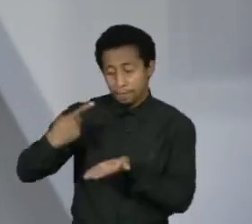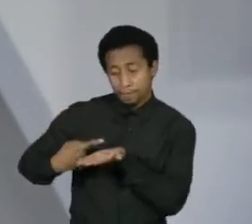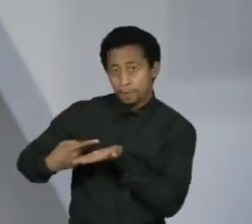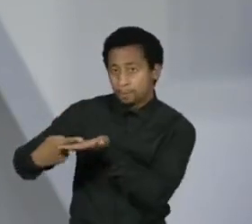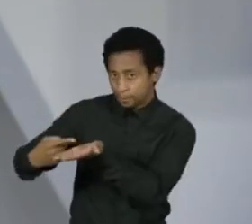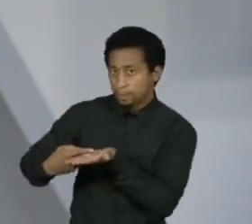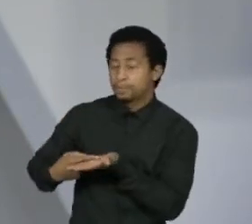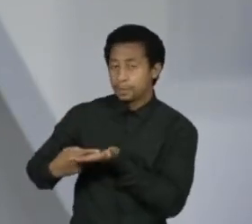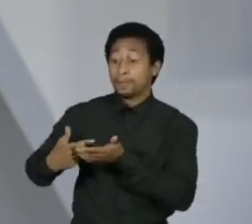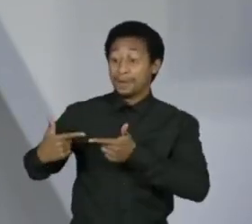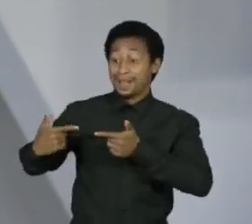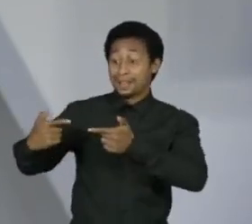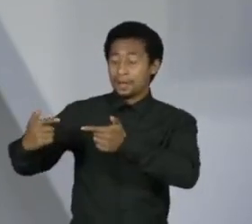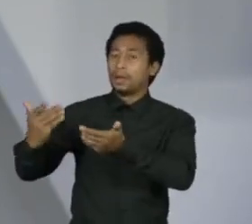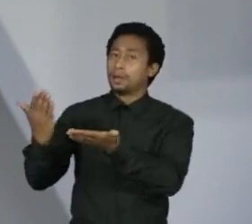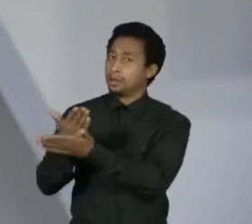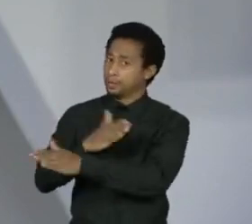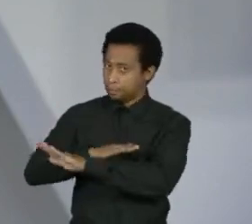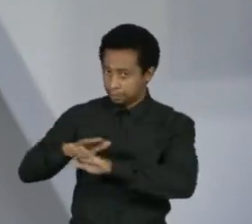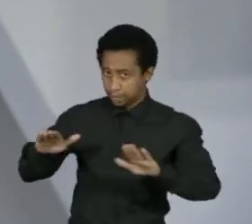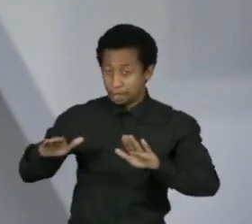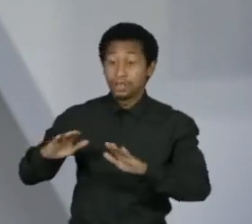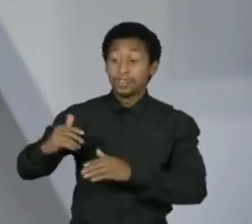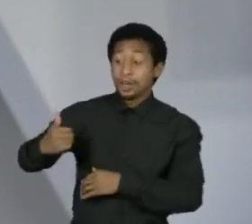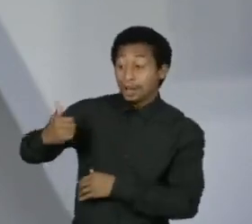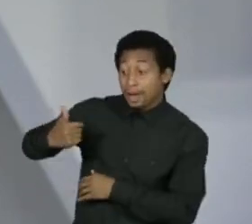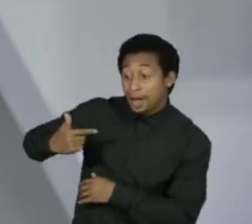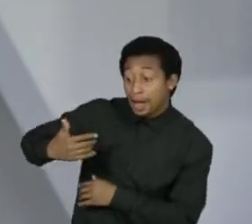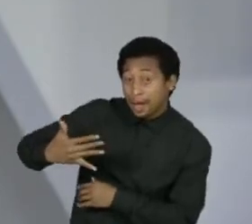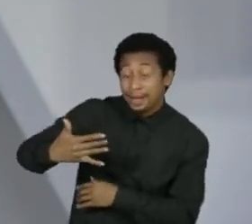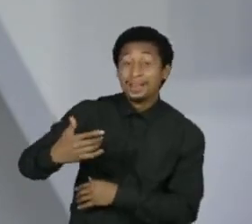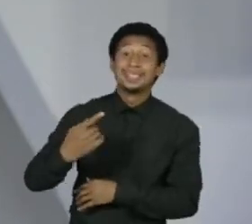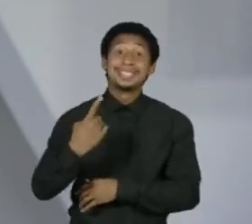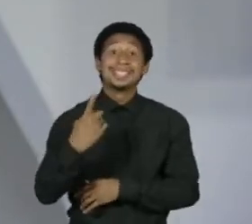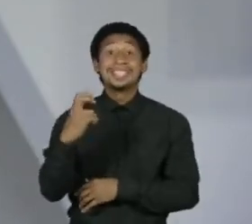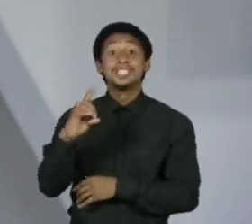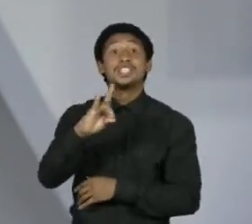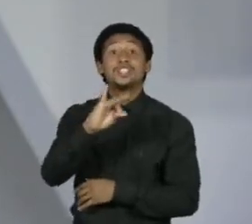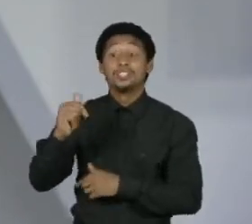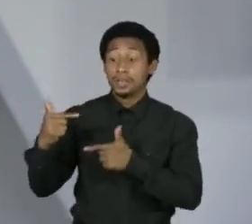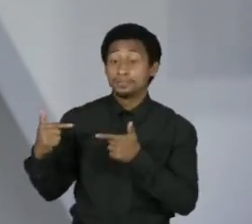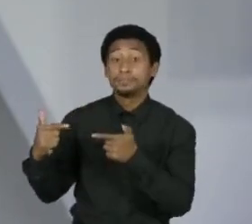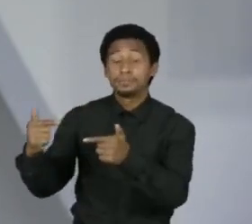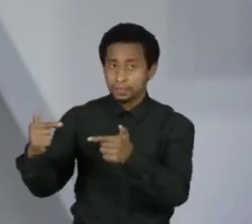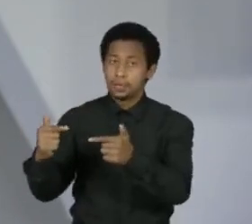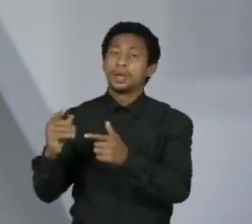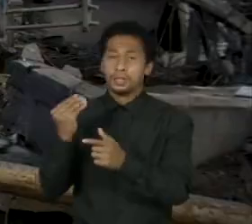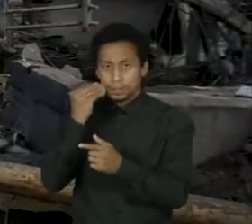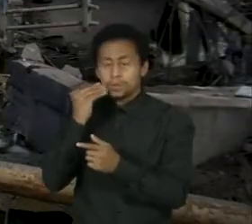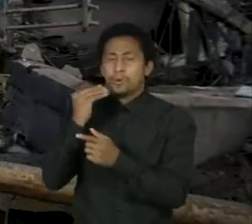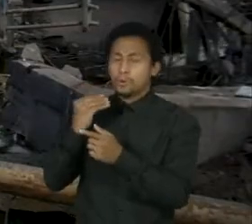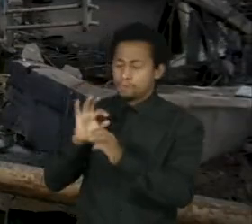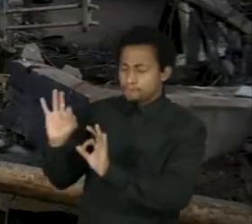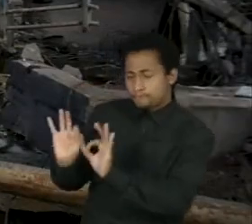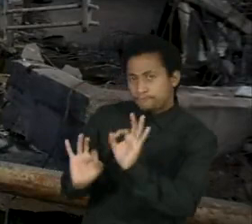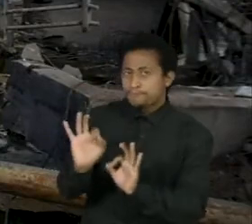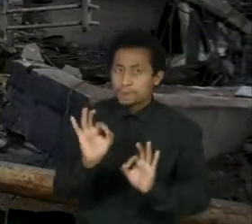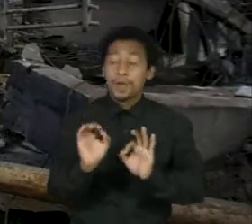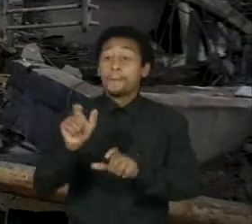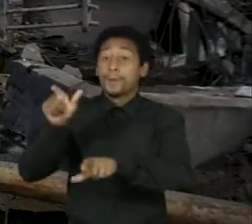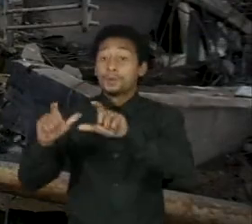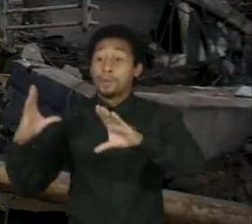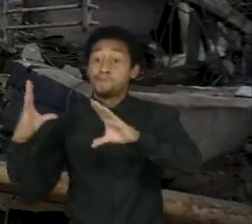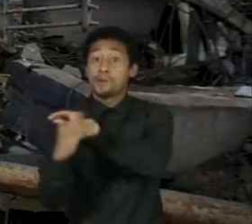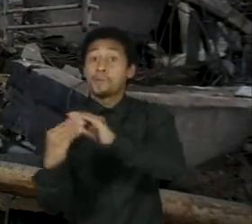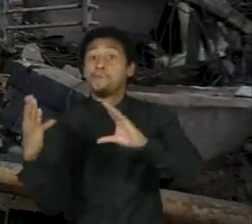No 14º dia desde a invasão, o corredor humanitário funcionou pelo segundo dia seguido. A